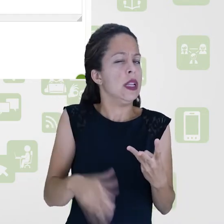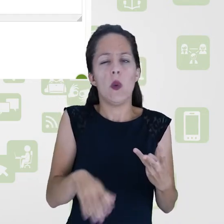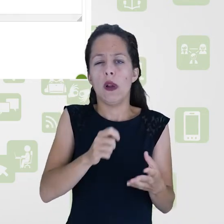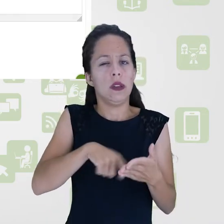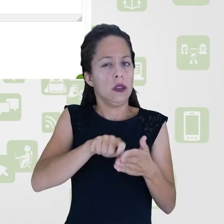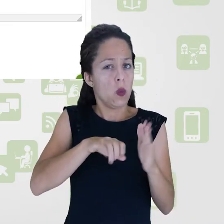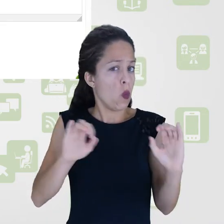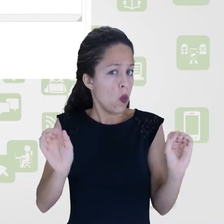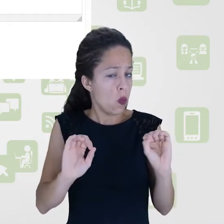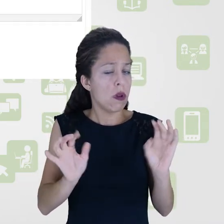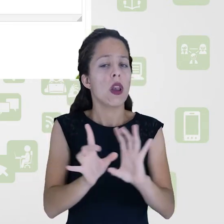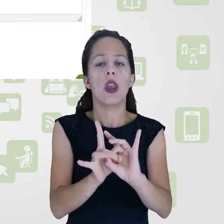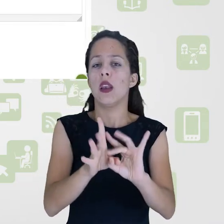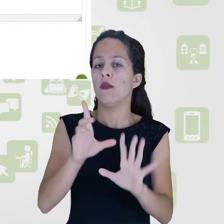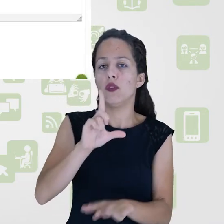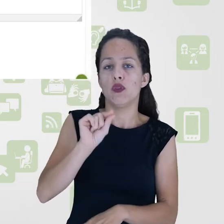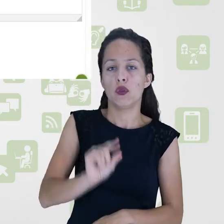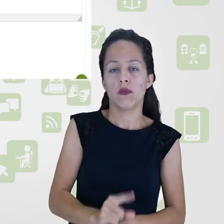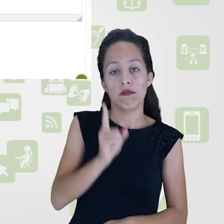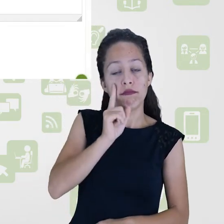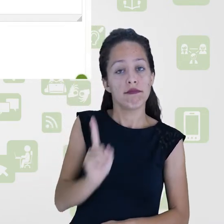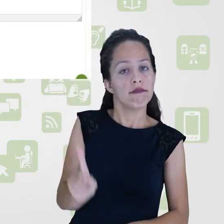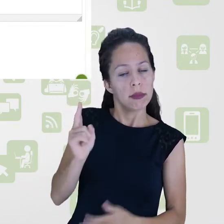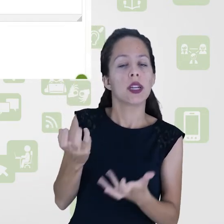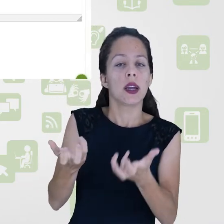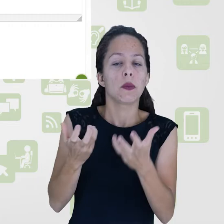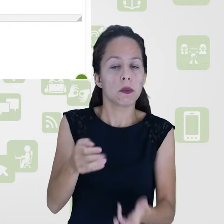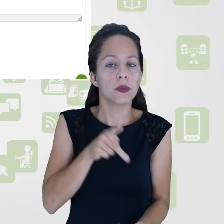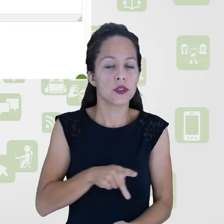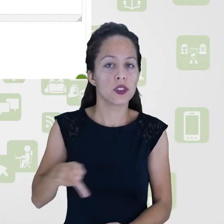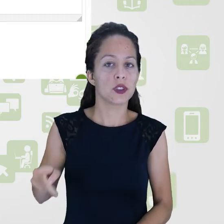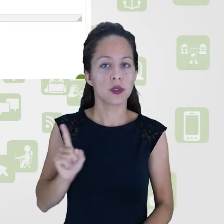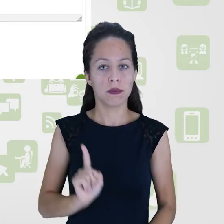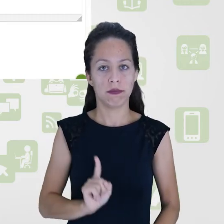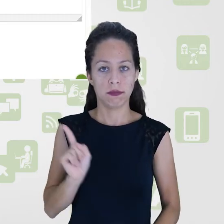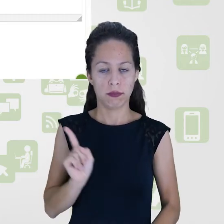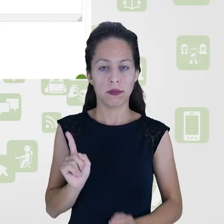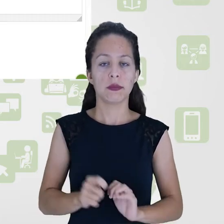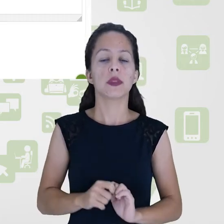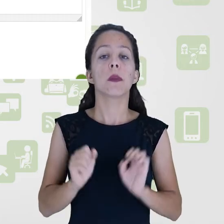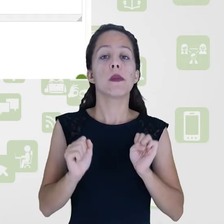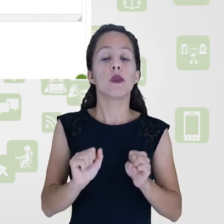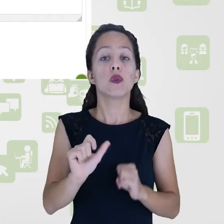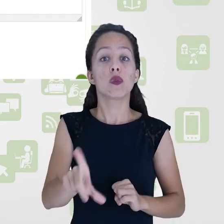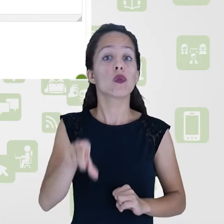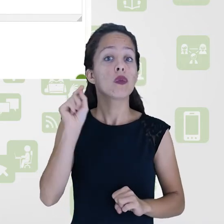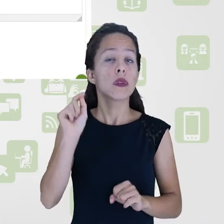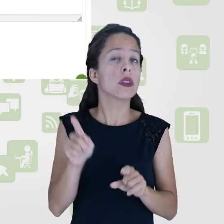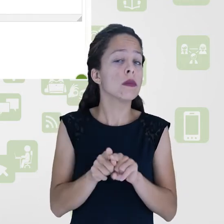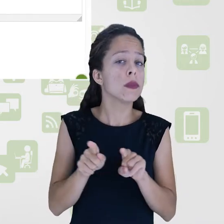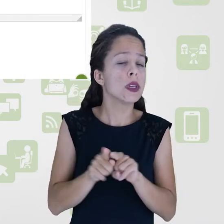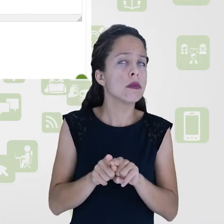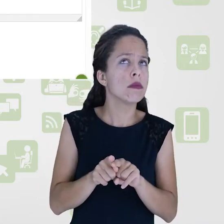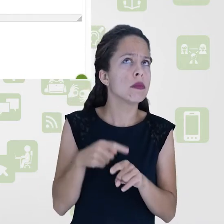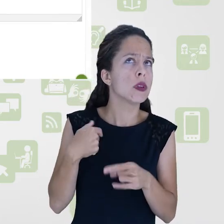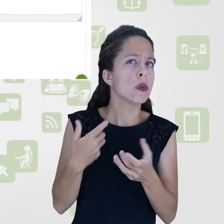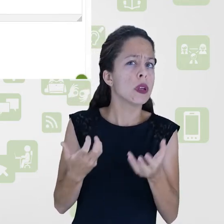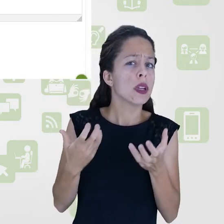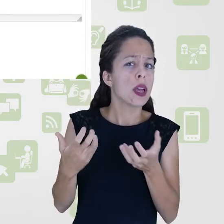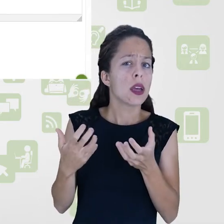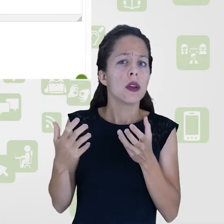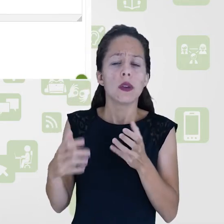colocar nenhuma assinatura. Então, vou colocar essa aqui de professora. E aí, eu também posso escolher aqui se eu quero ou